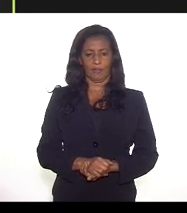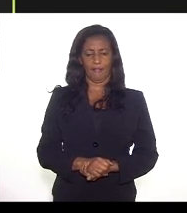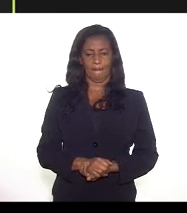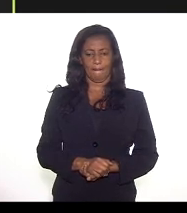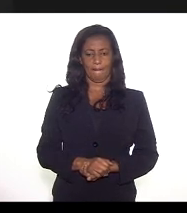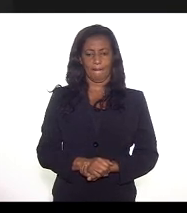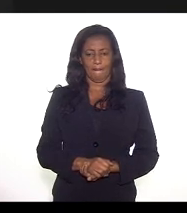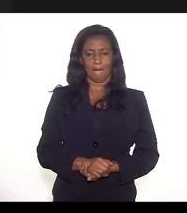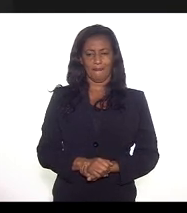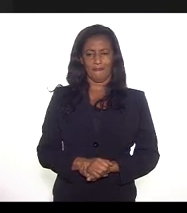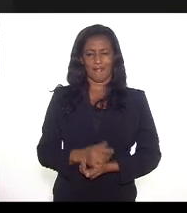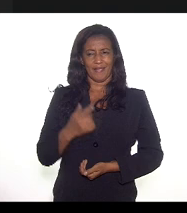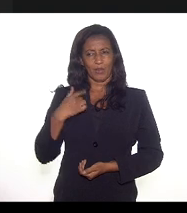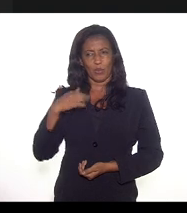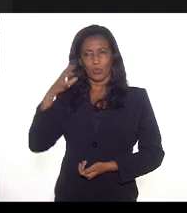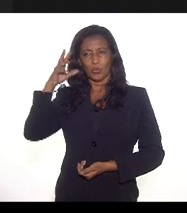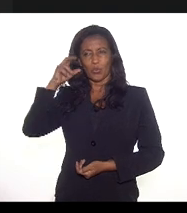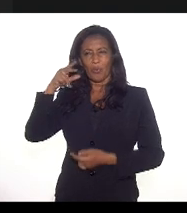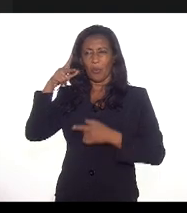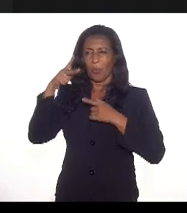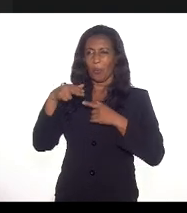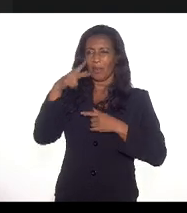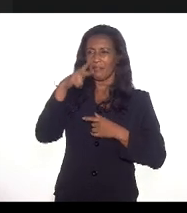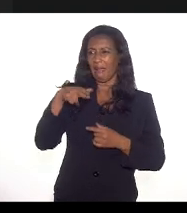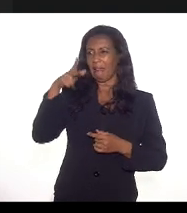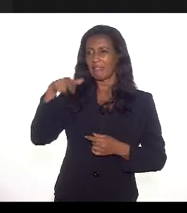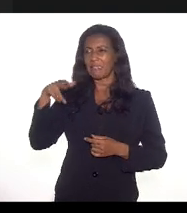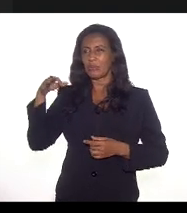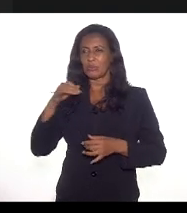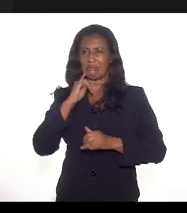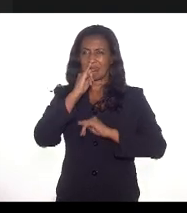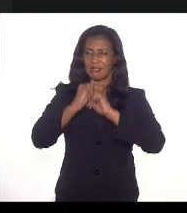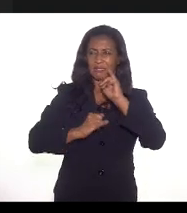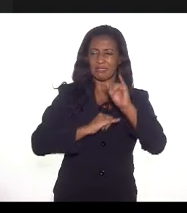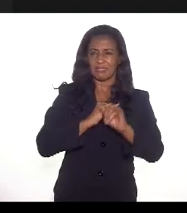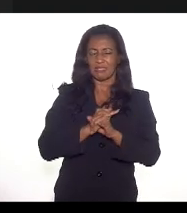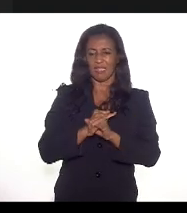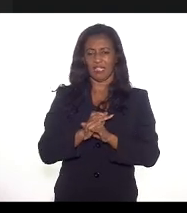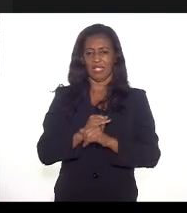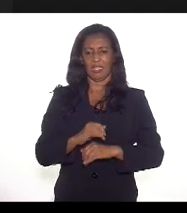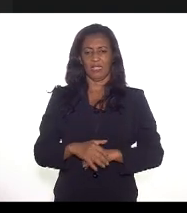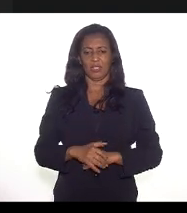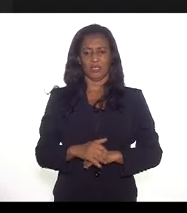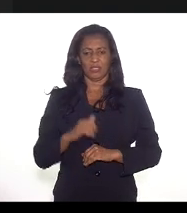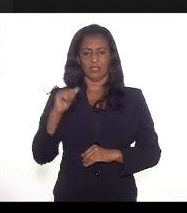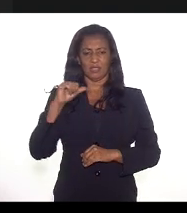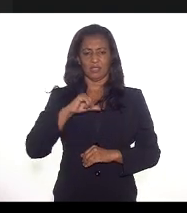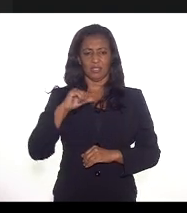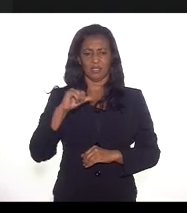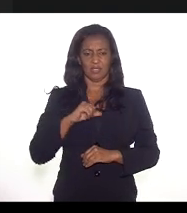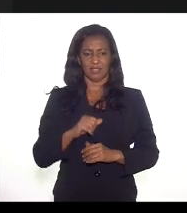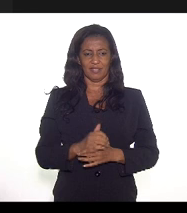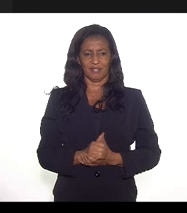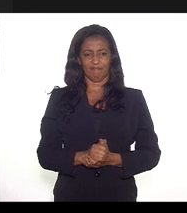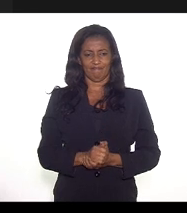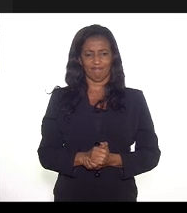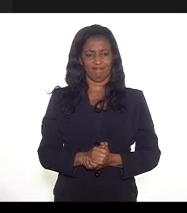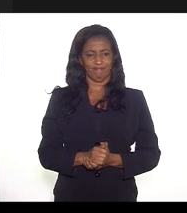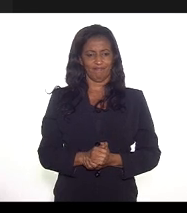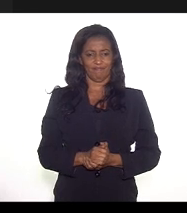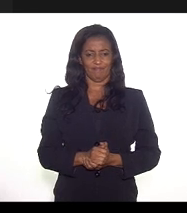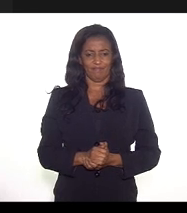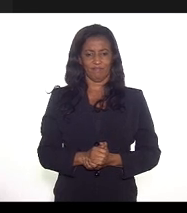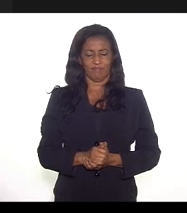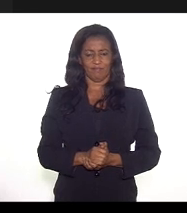Eu estou ouvindo muito picotado, eu não sei se pode ser... É que a deputada está em